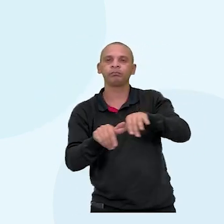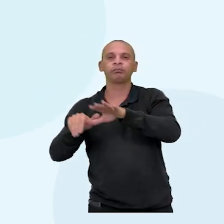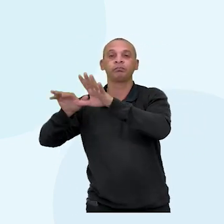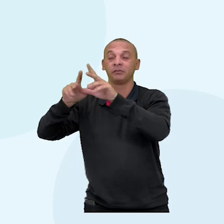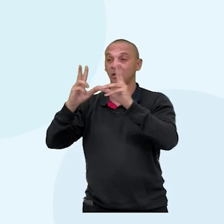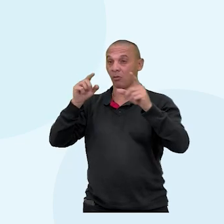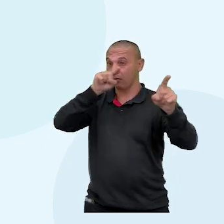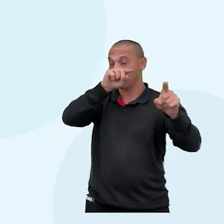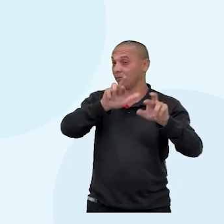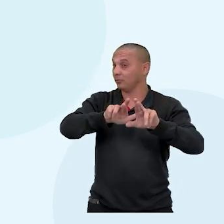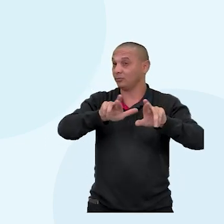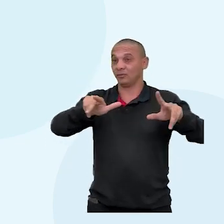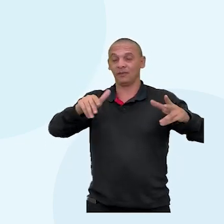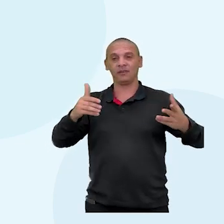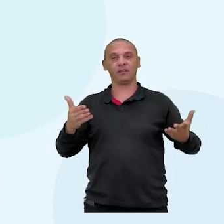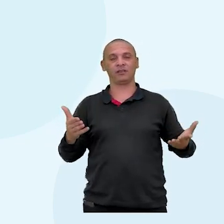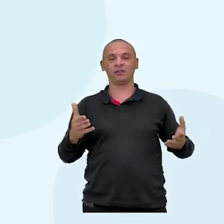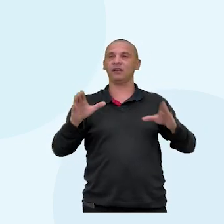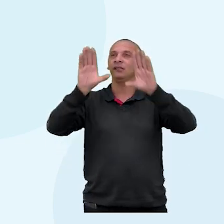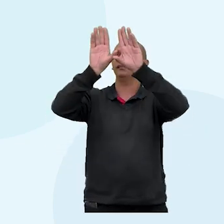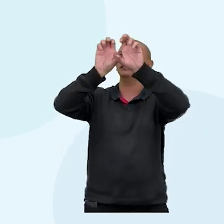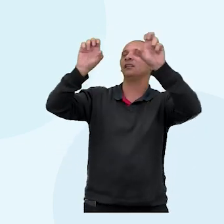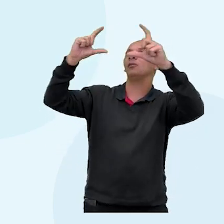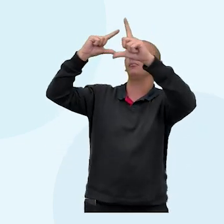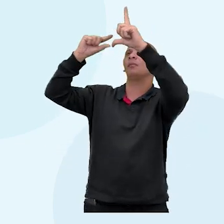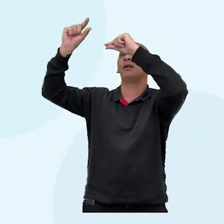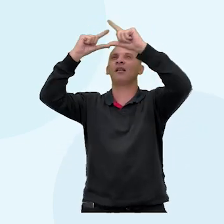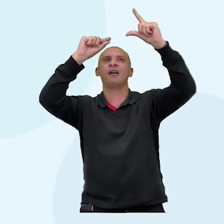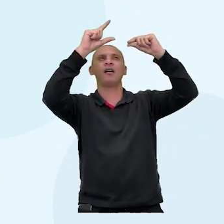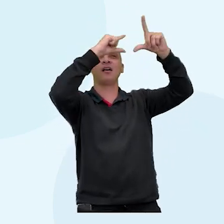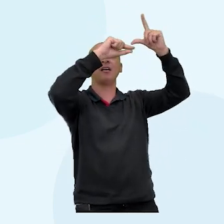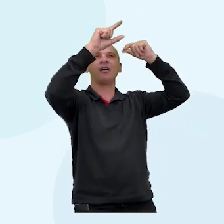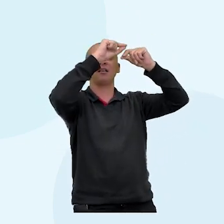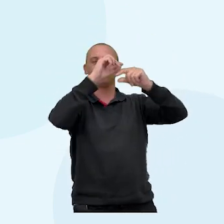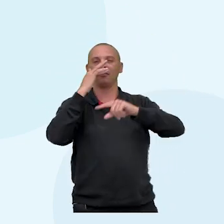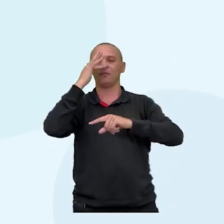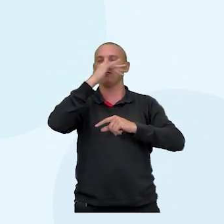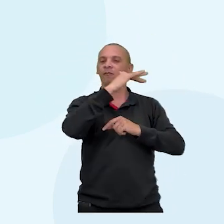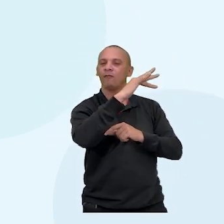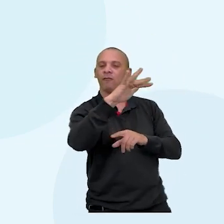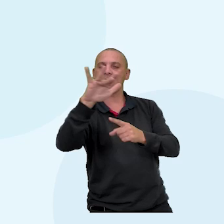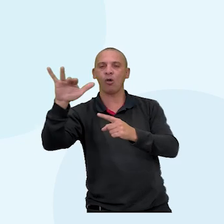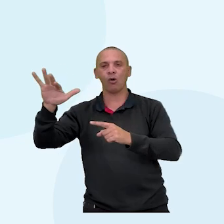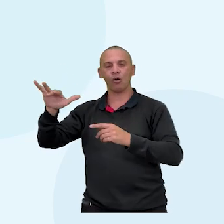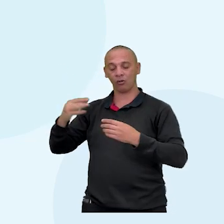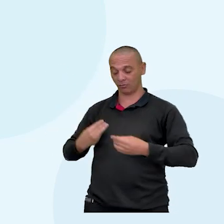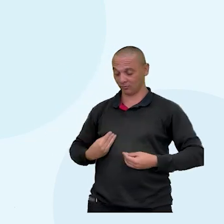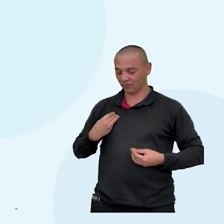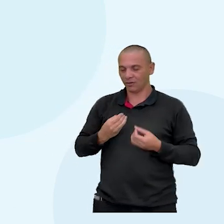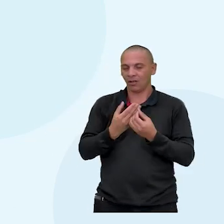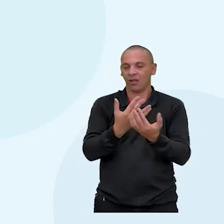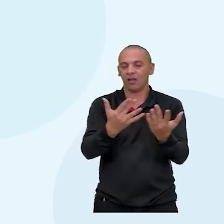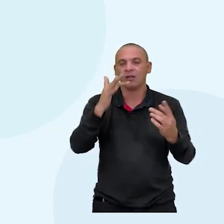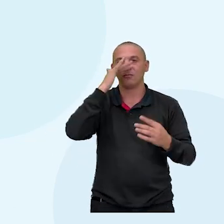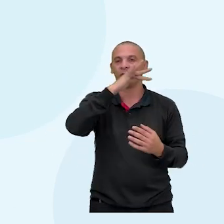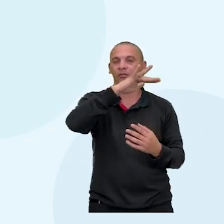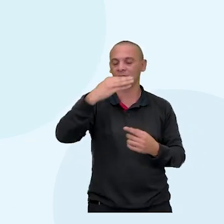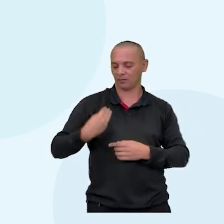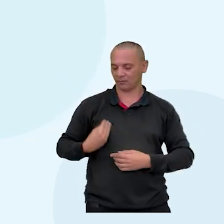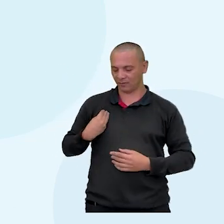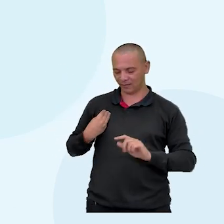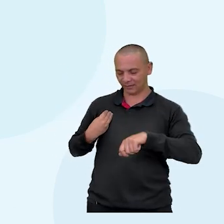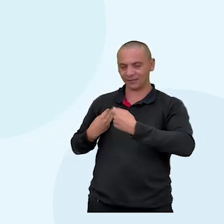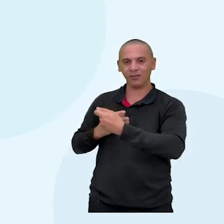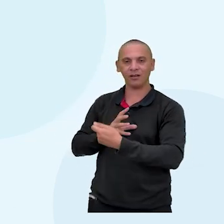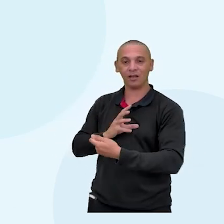lá. Nosso céu tem mais estrelas, nossas várzeas têm mais flores, nossos bosques têm mais vida, nossa vida mais